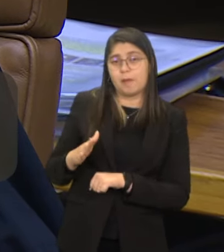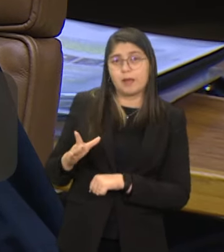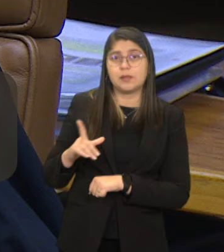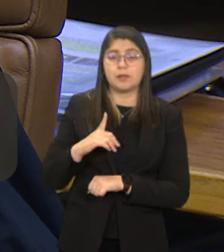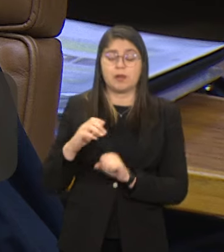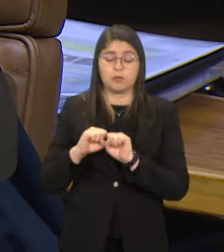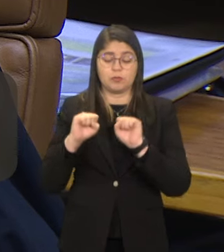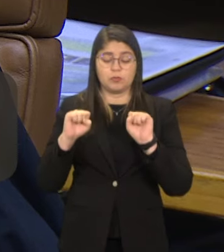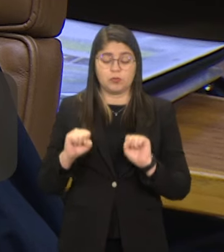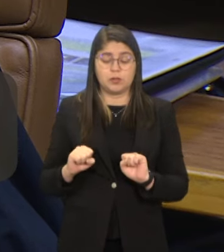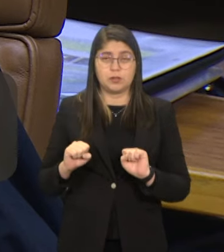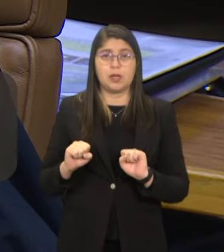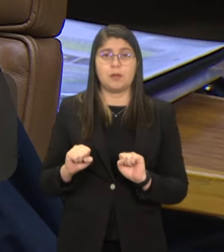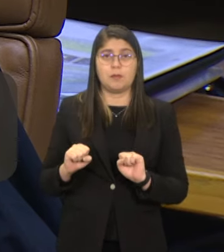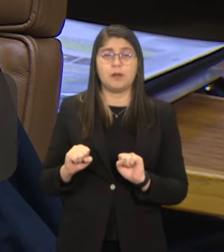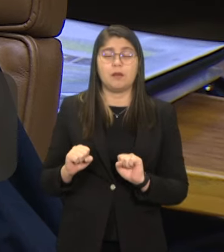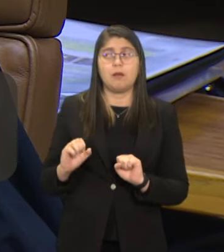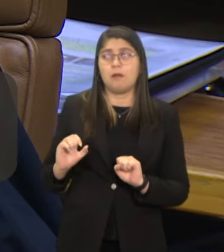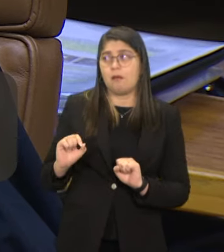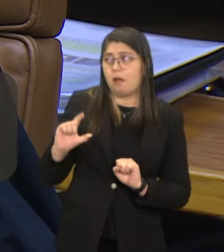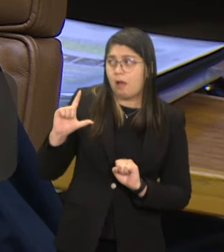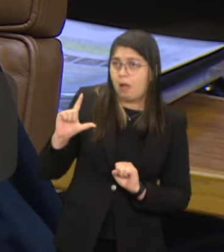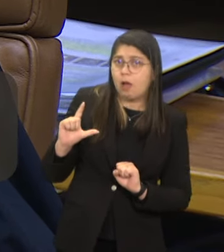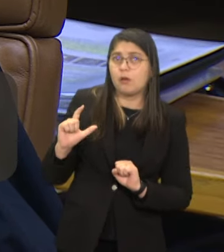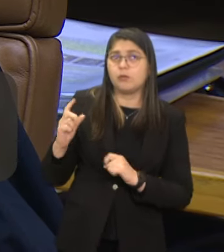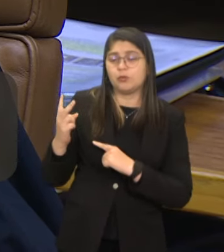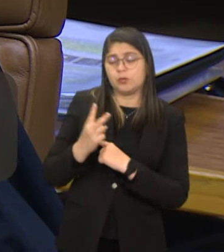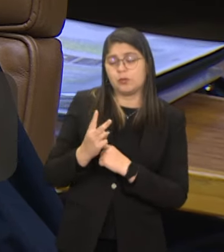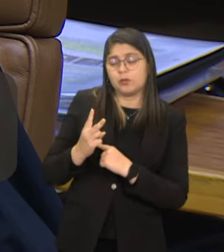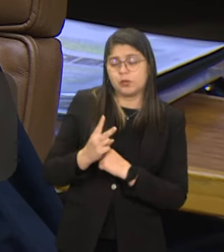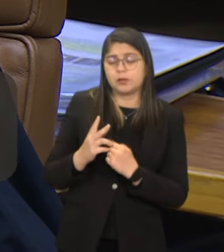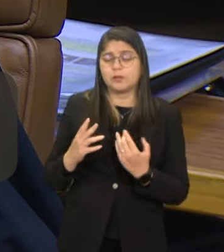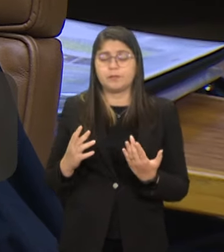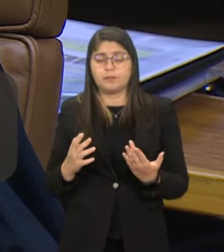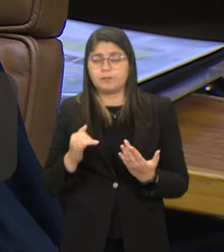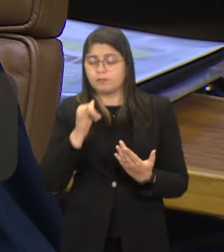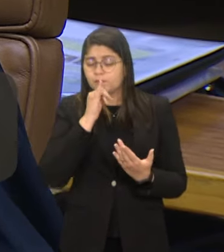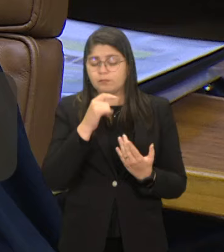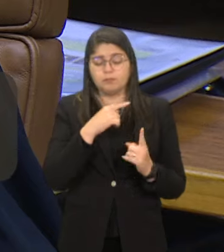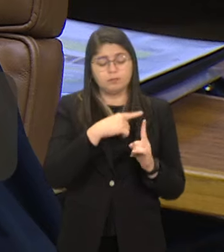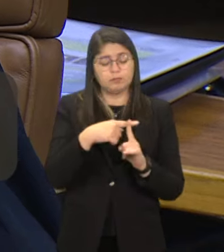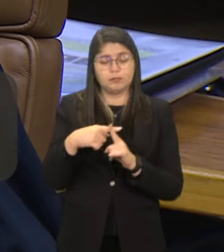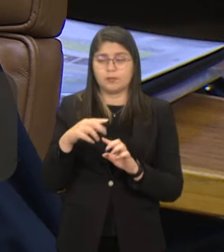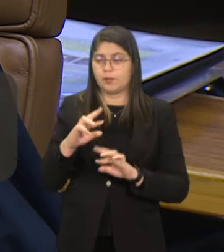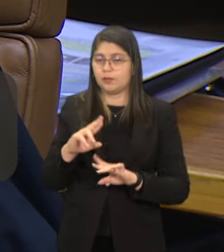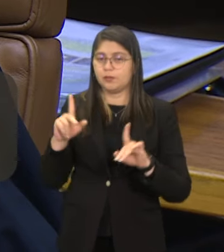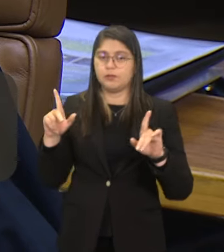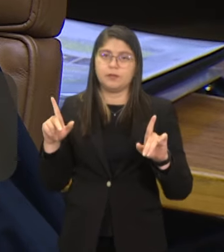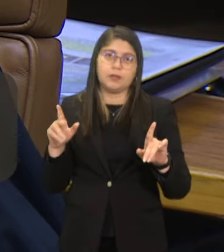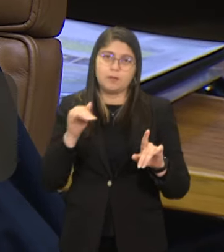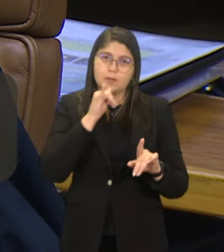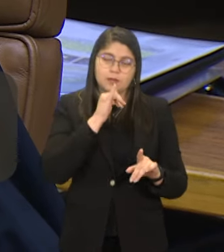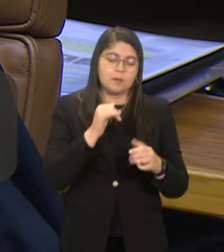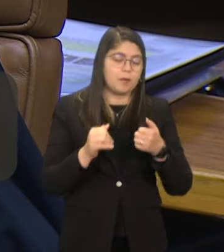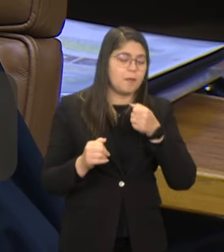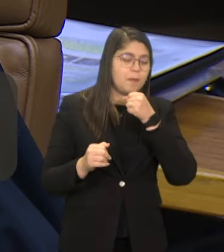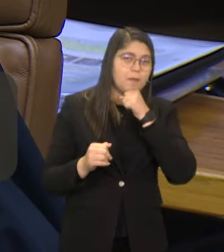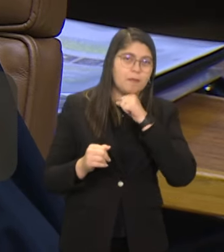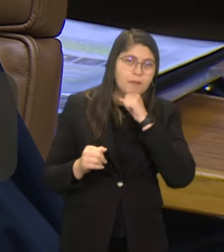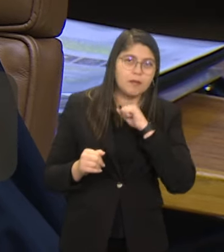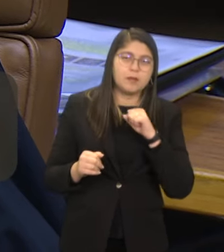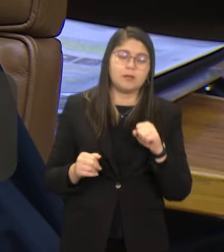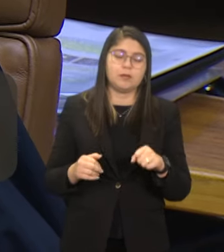de imunidade mais alto, os possíveis riscos de vacinação ao serem cotejados com seus benefícios são diferentes do que para as pessoas mais idosas,